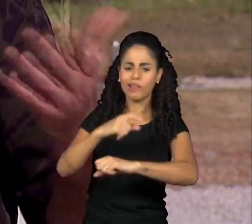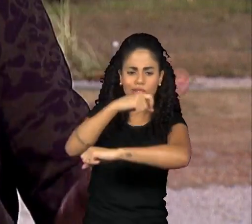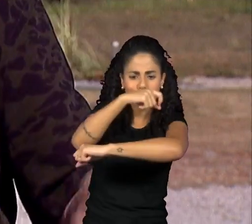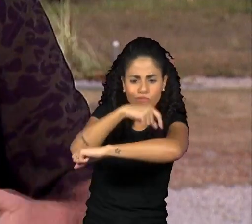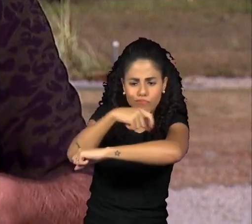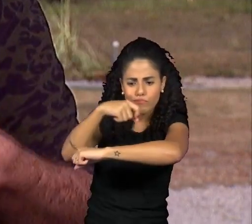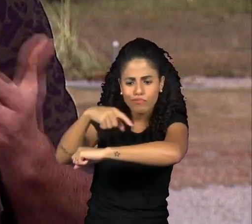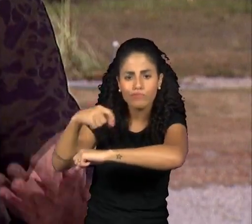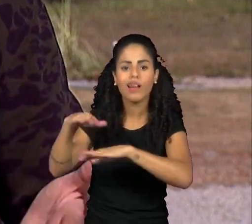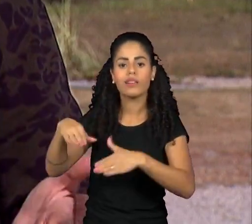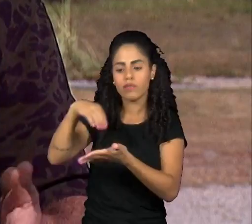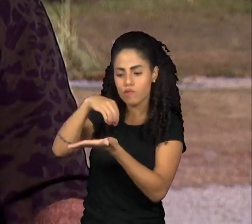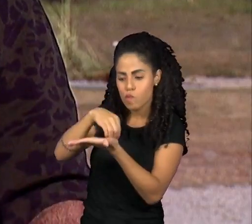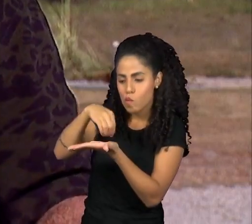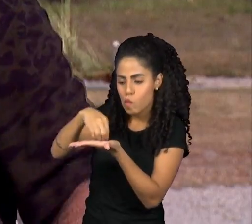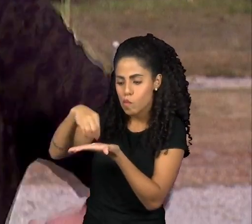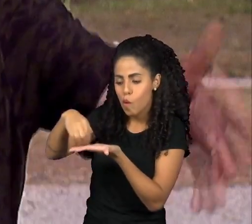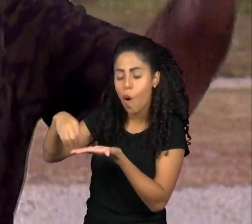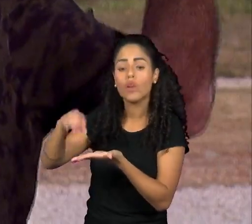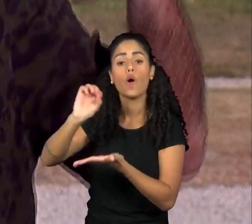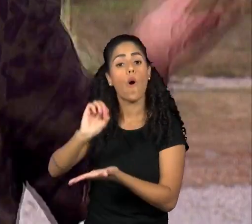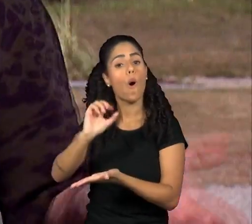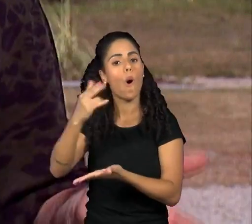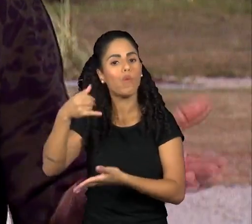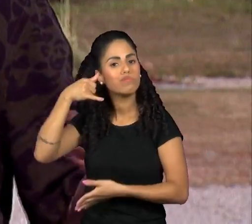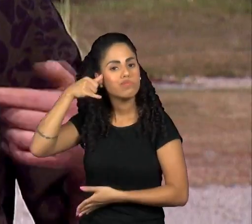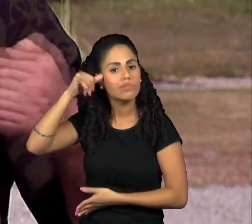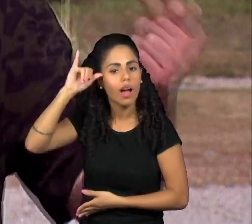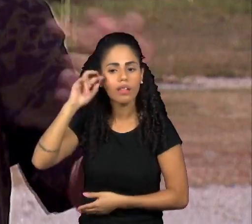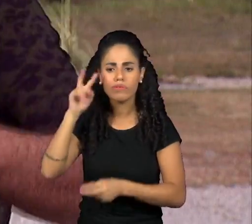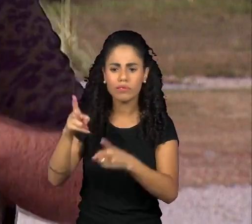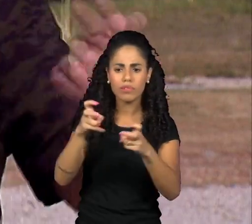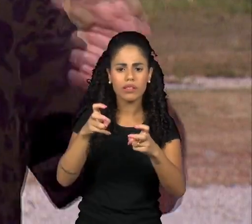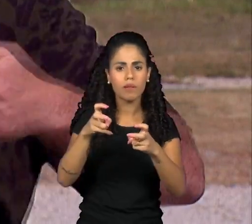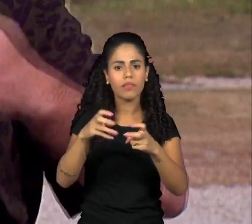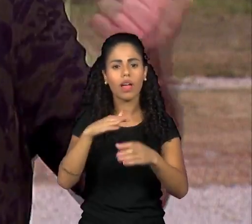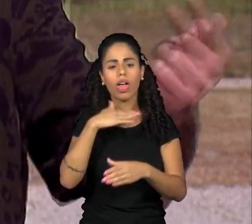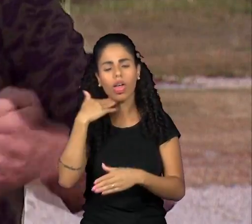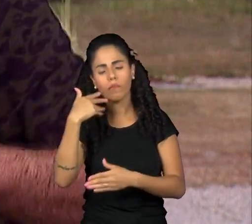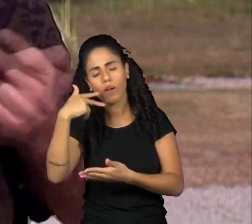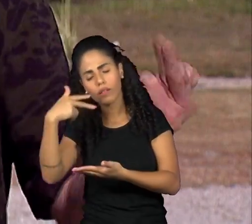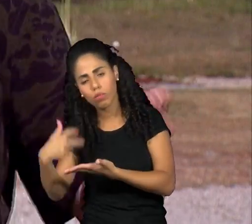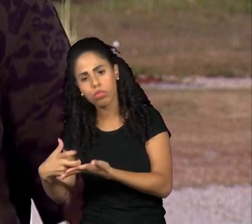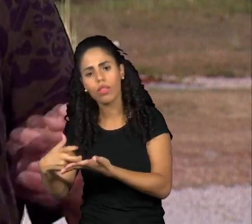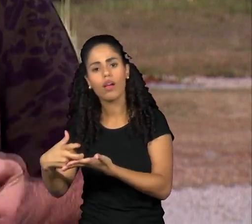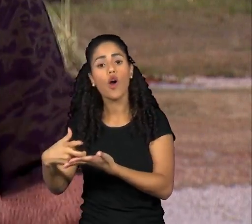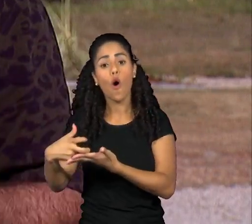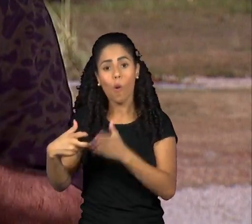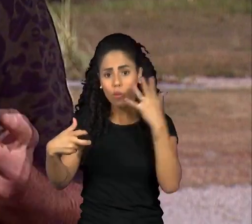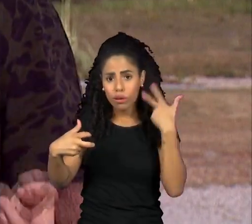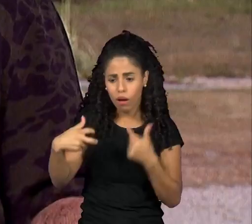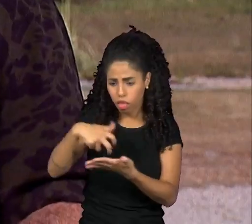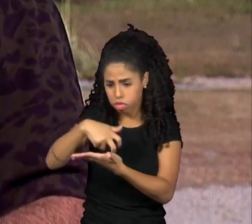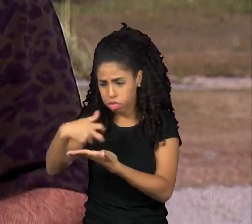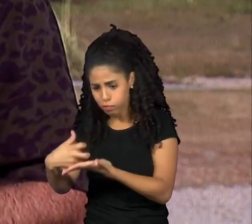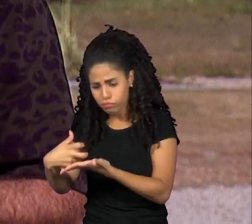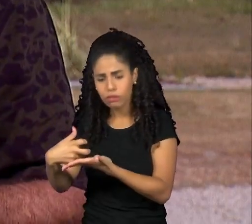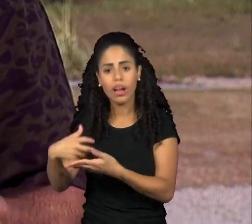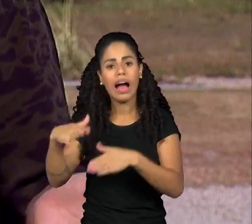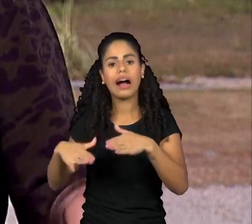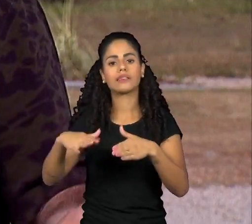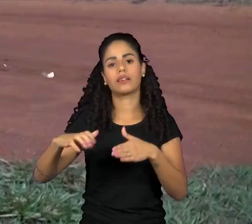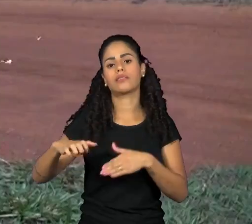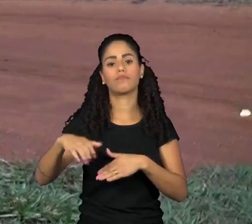de soja, de gado, você vê bichos mortos, porque eles estão tentando fugir de um lugar para o outro e no meio disso eles são atropelados,